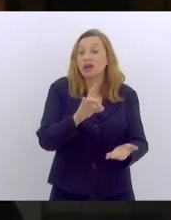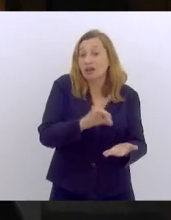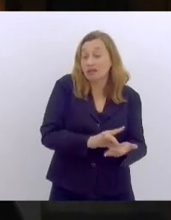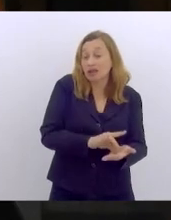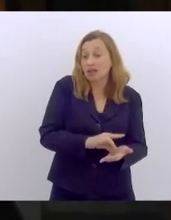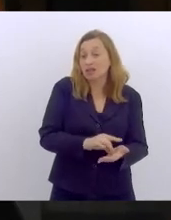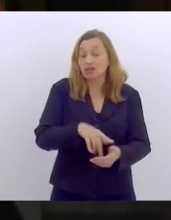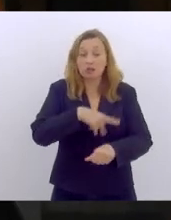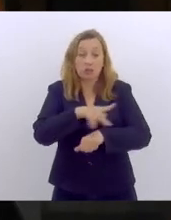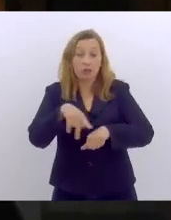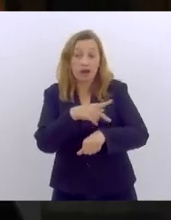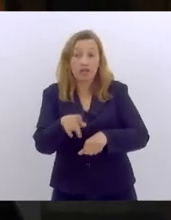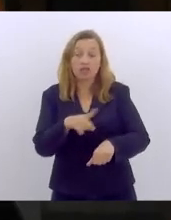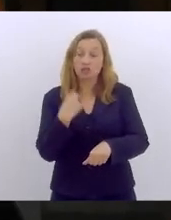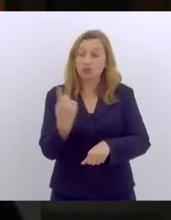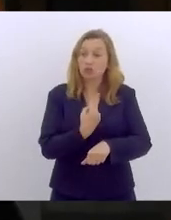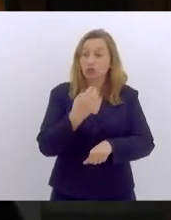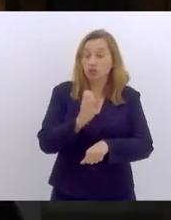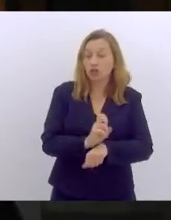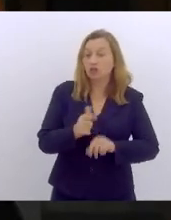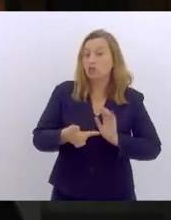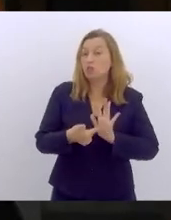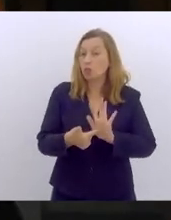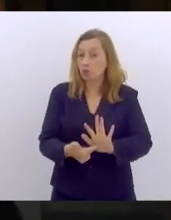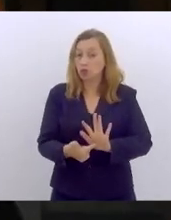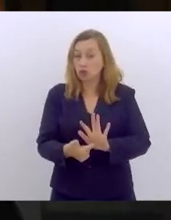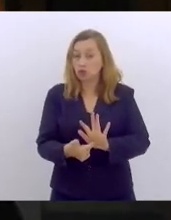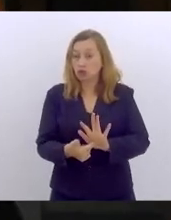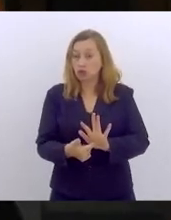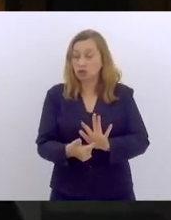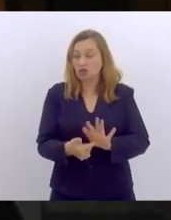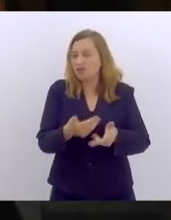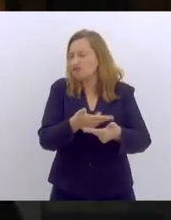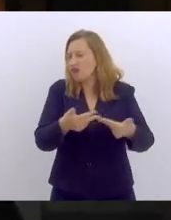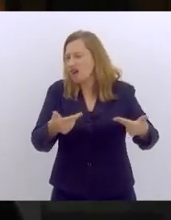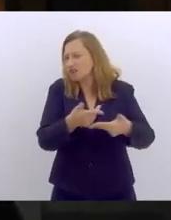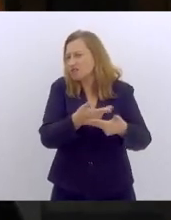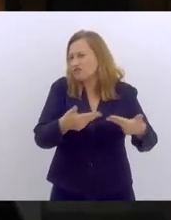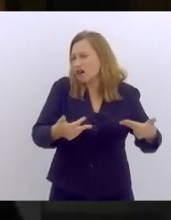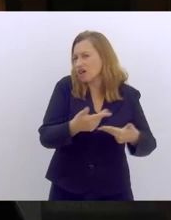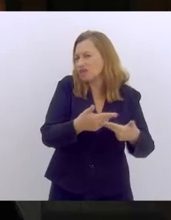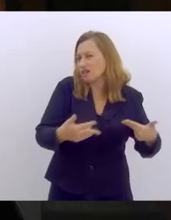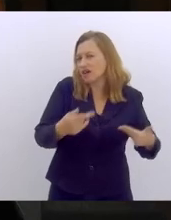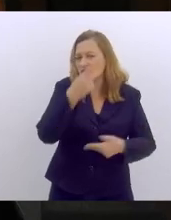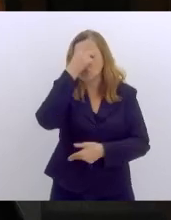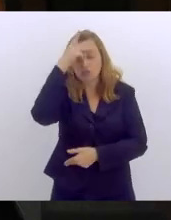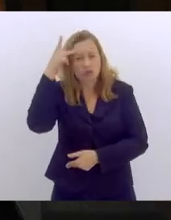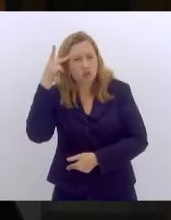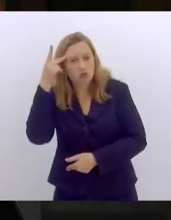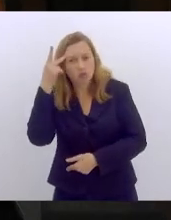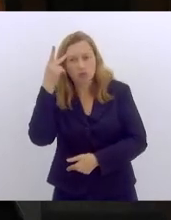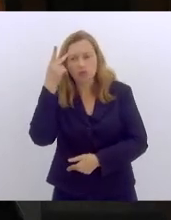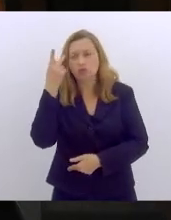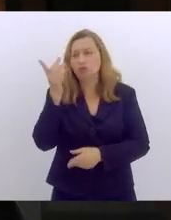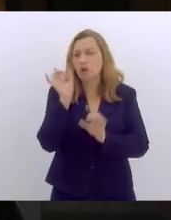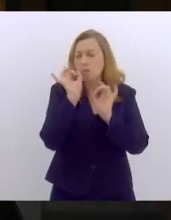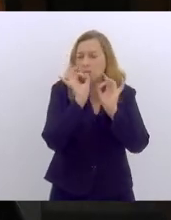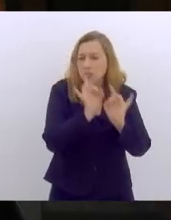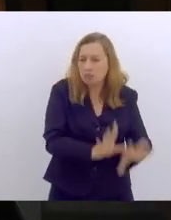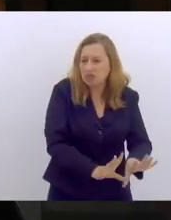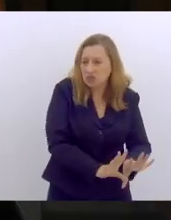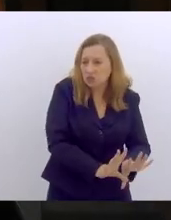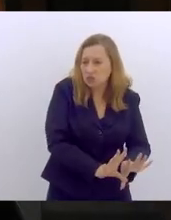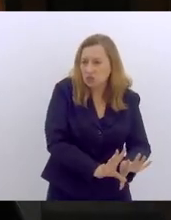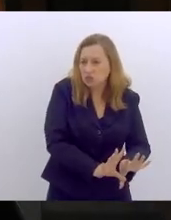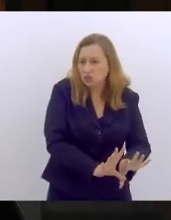e do nosso Estado demonstra isso, com milhares e milhares de pessoas ao abandono, ao